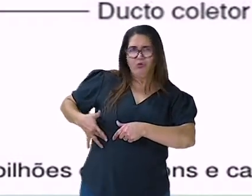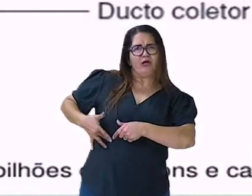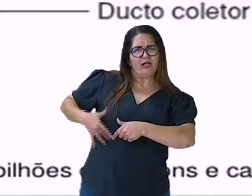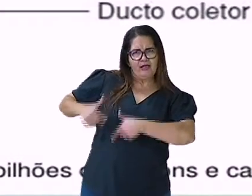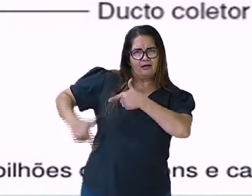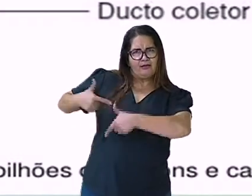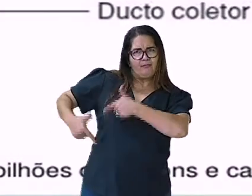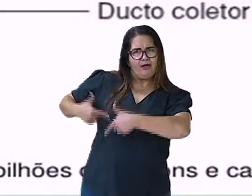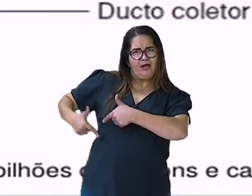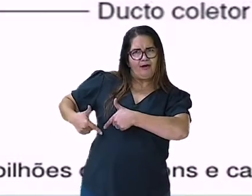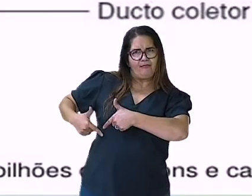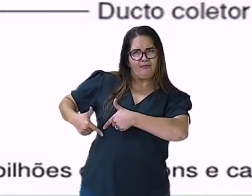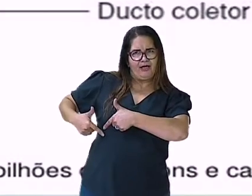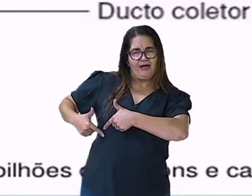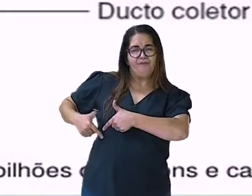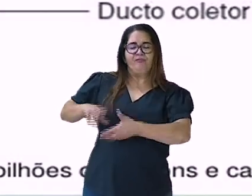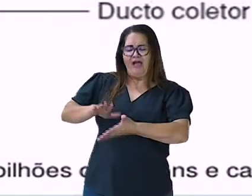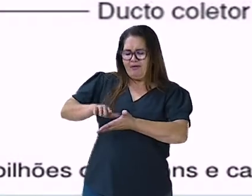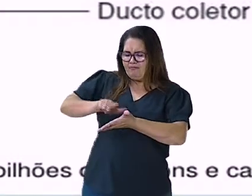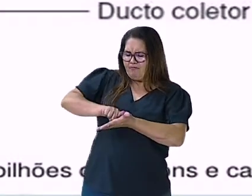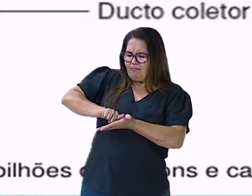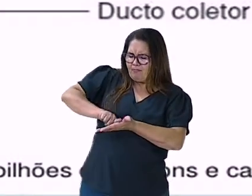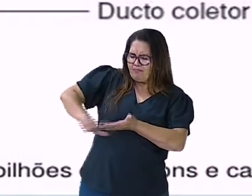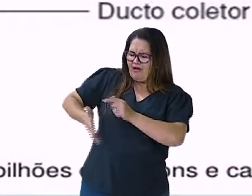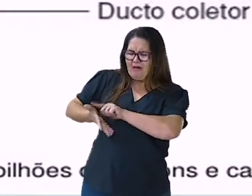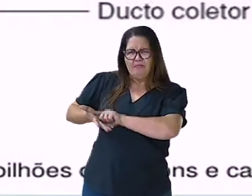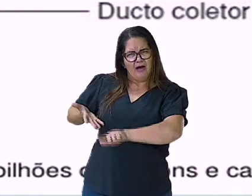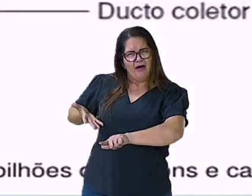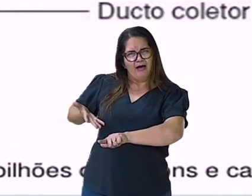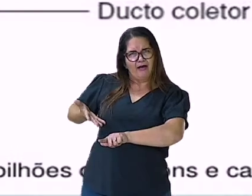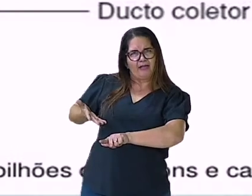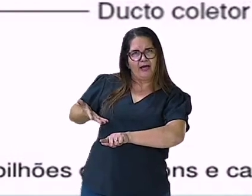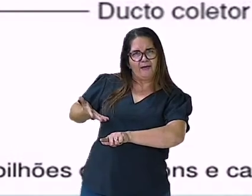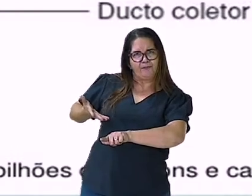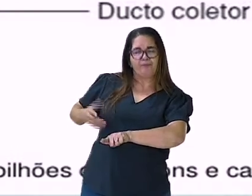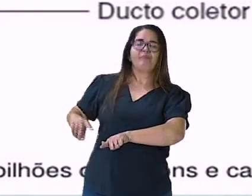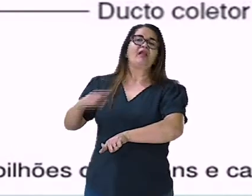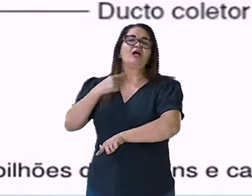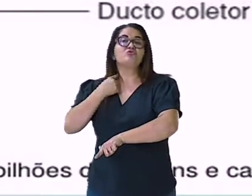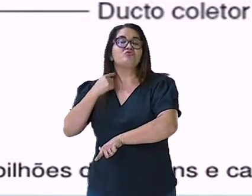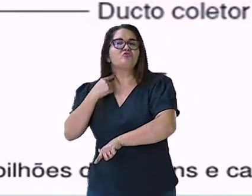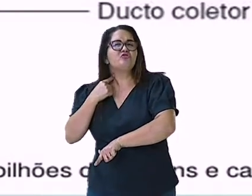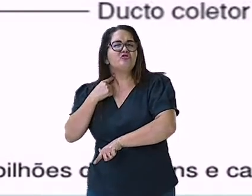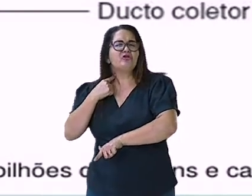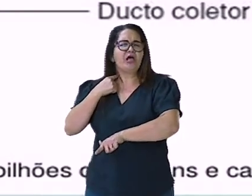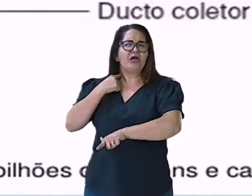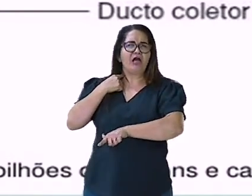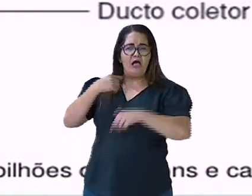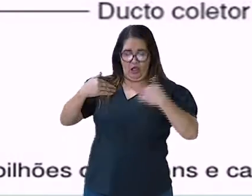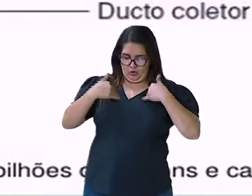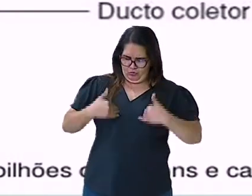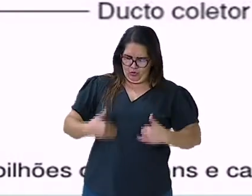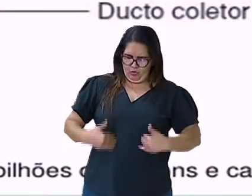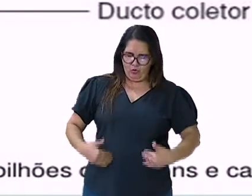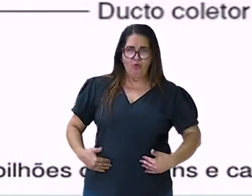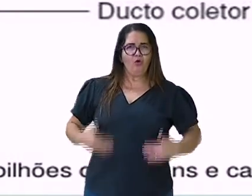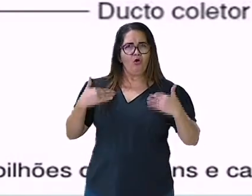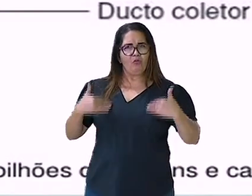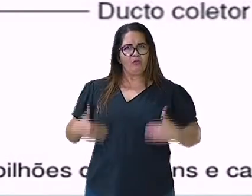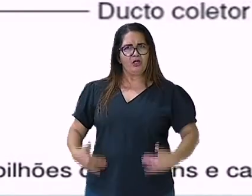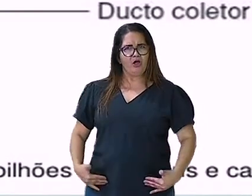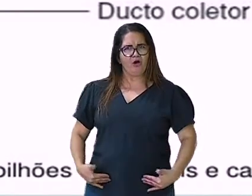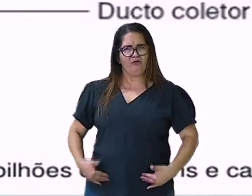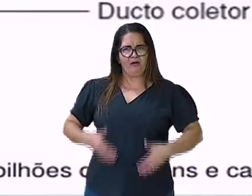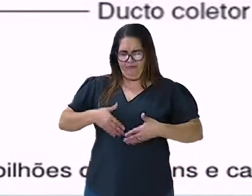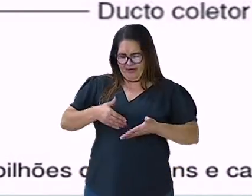condição de limpeza, tirar aquilo que é resíduo, que o meu corpo não precisa mais, liberar ele junto com